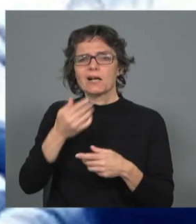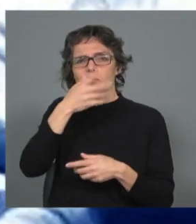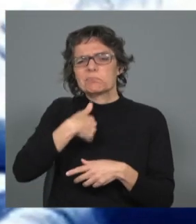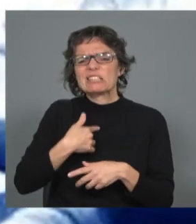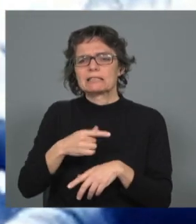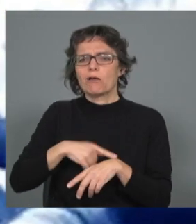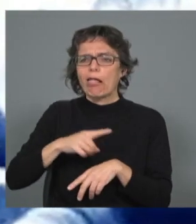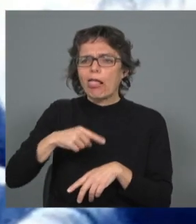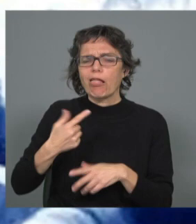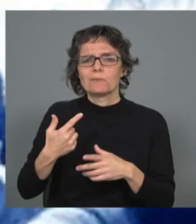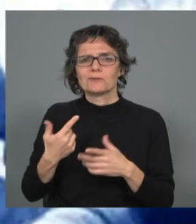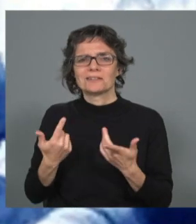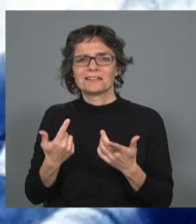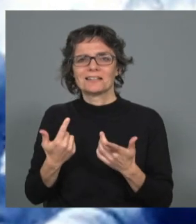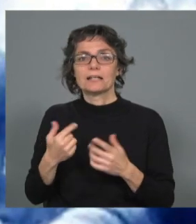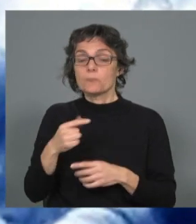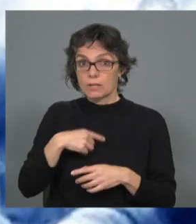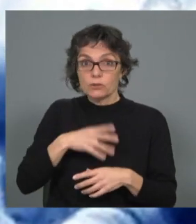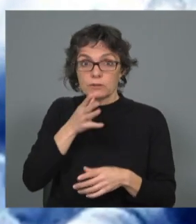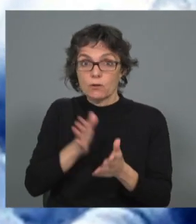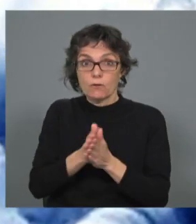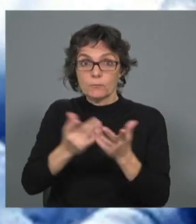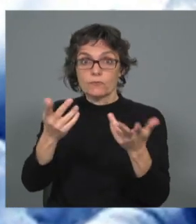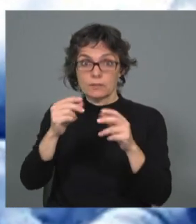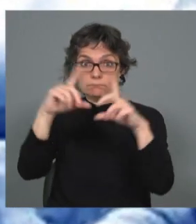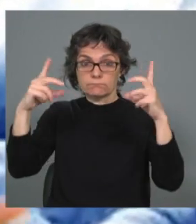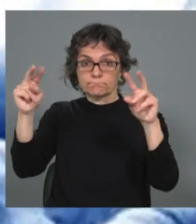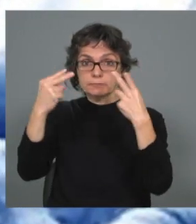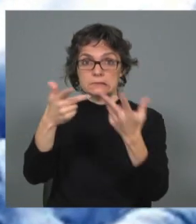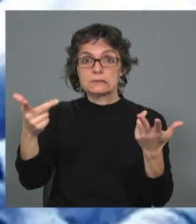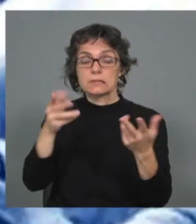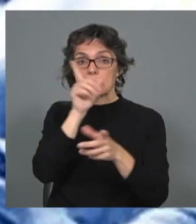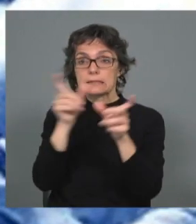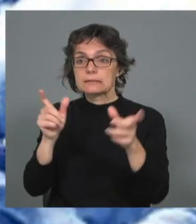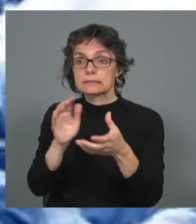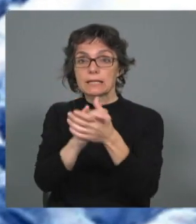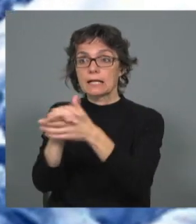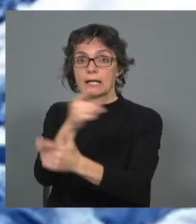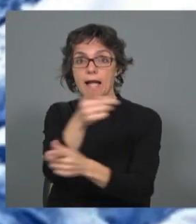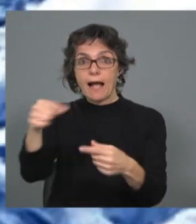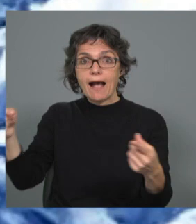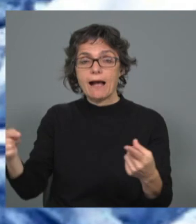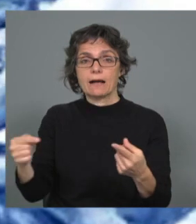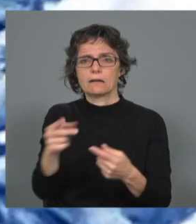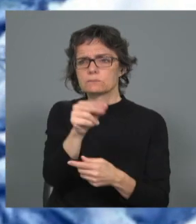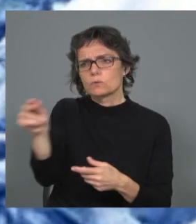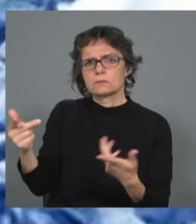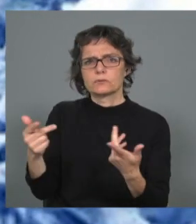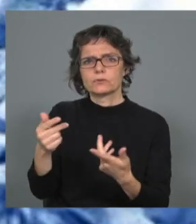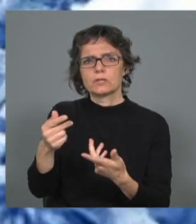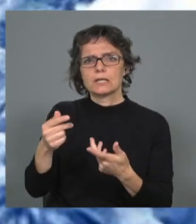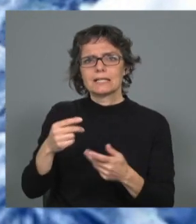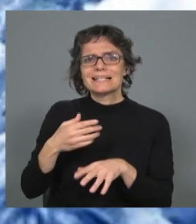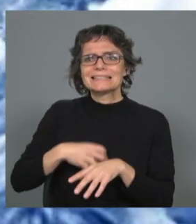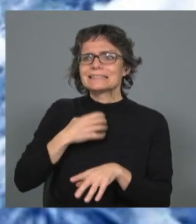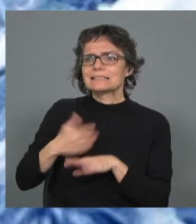passar, aos casais que estão nestas circunstâncias, quer ele, quer ela, quer a família, não se sintam excluídos, vão falar com os